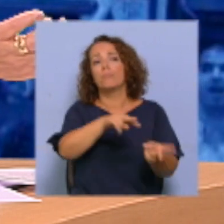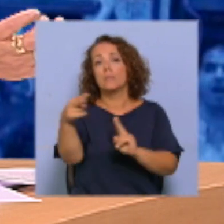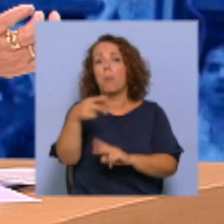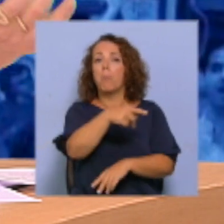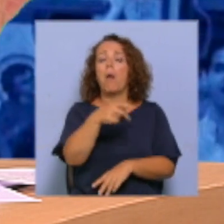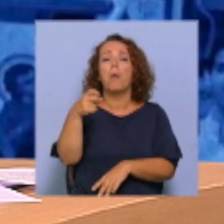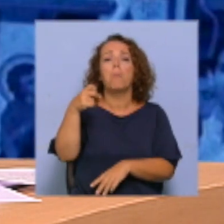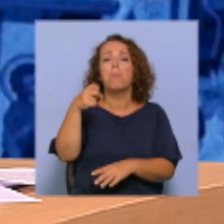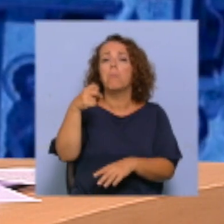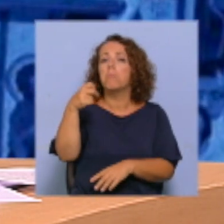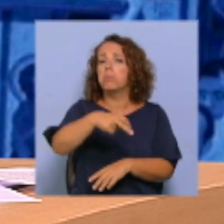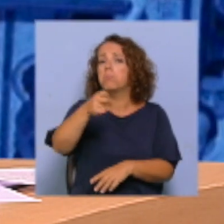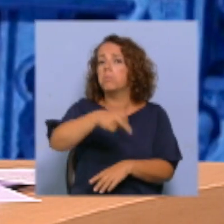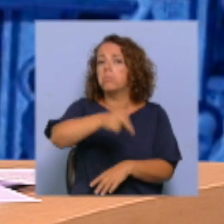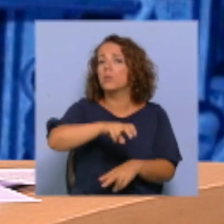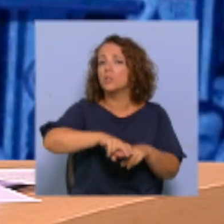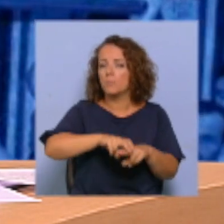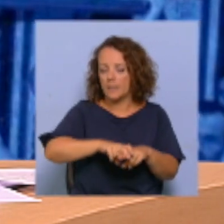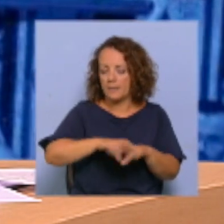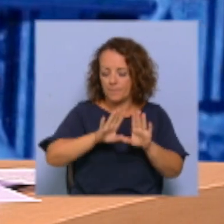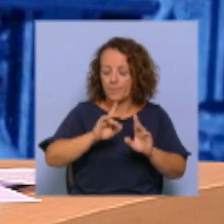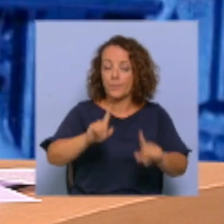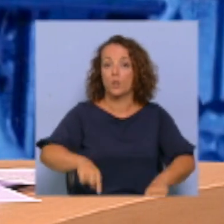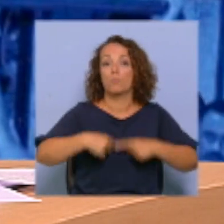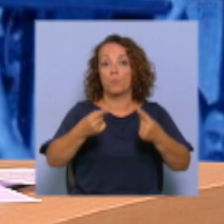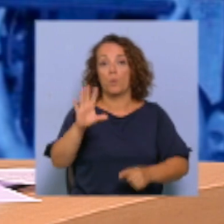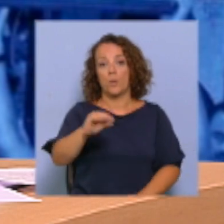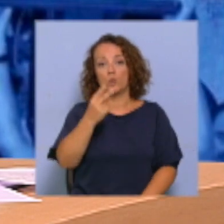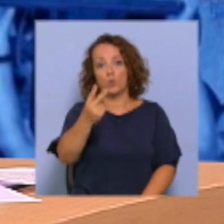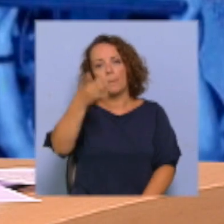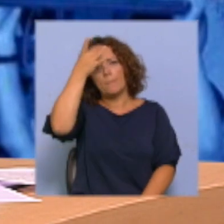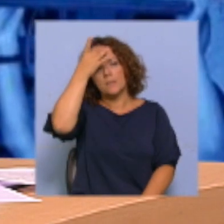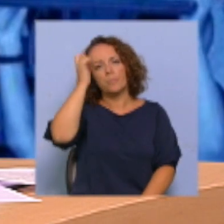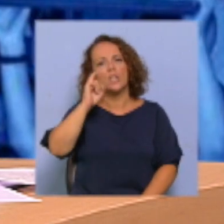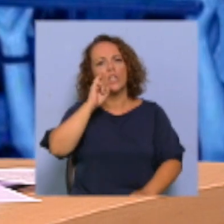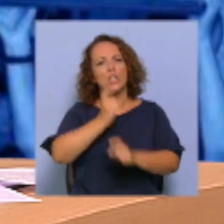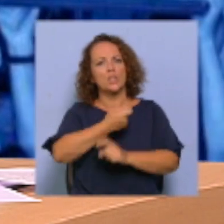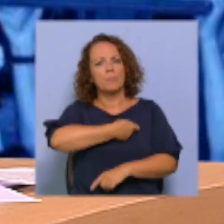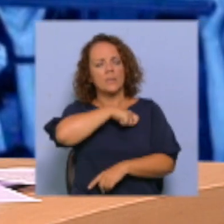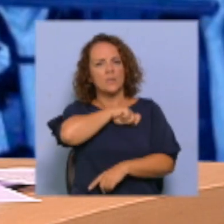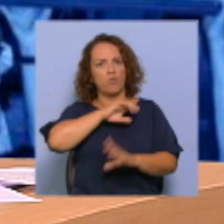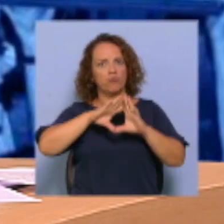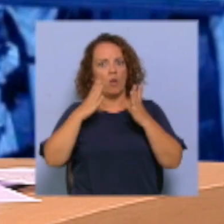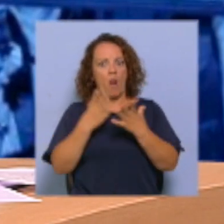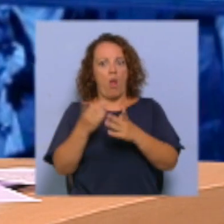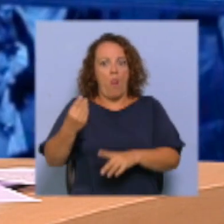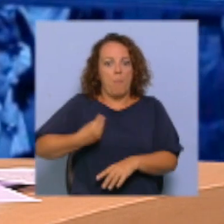disciplina. E depois há 2 pareceres da Inspeção-Geral que, muito preocupados